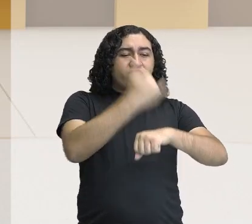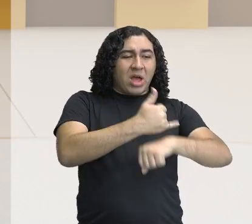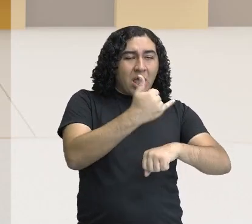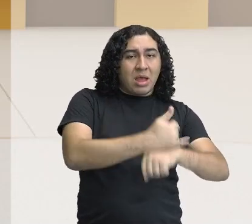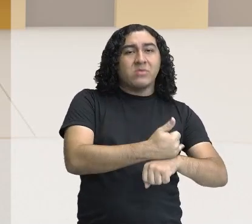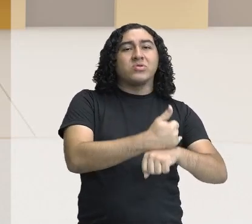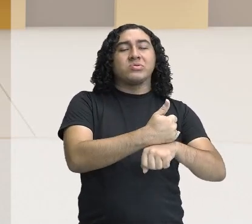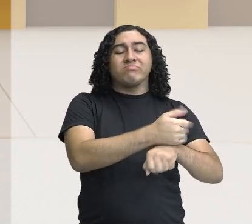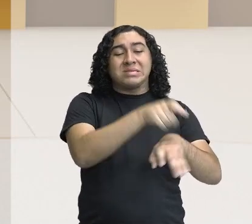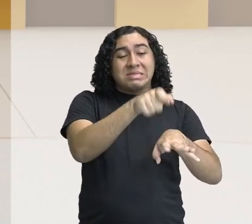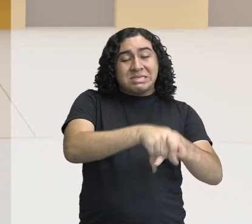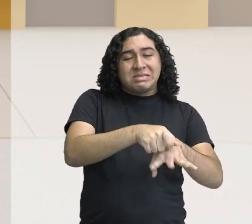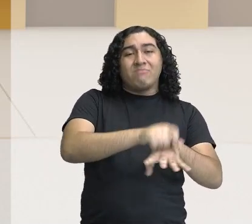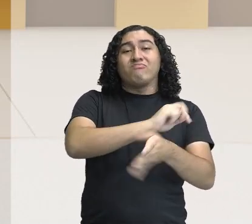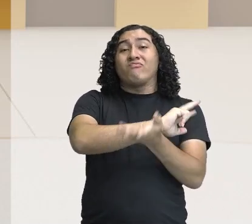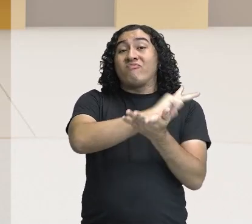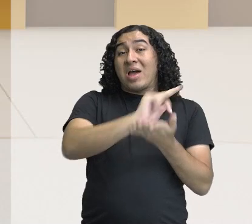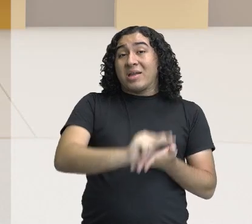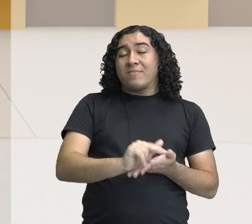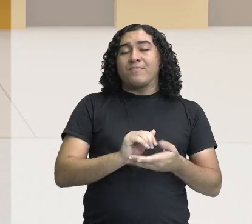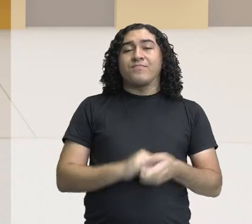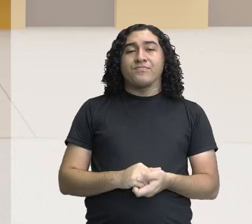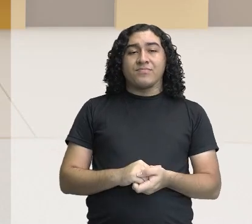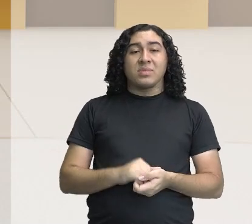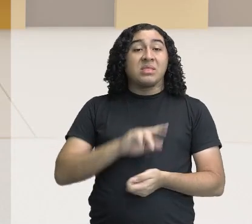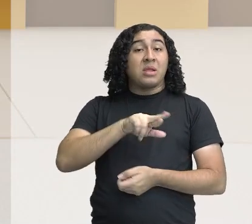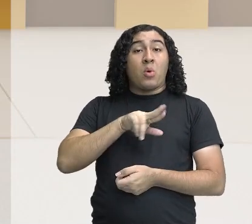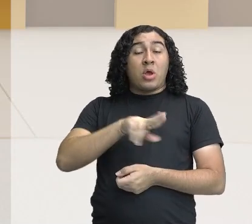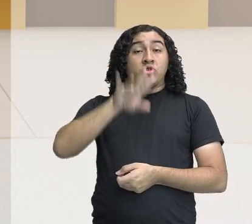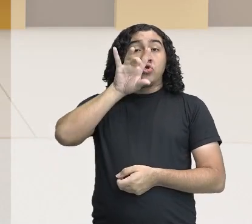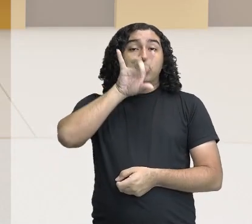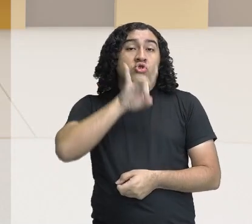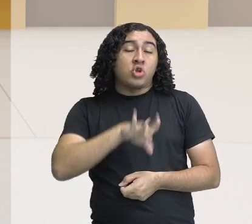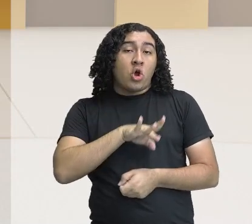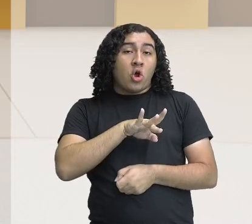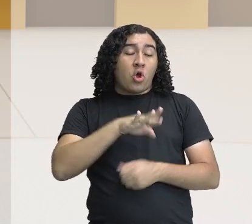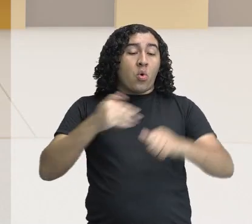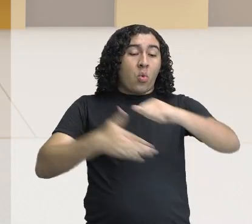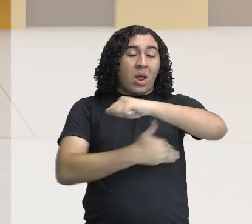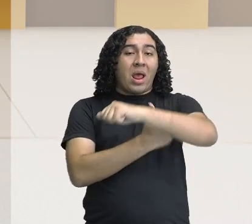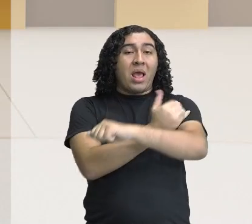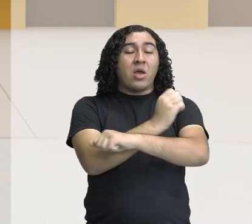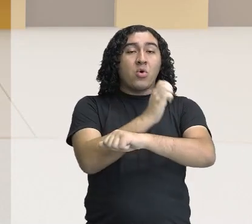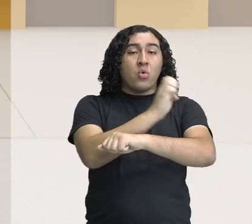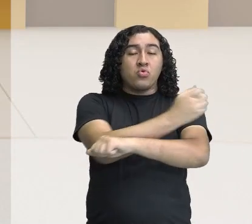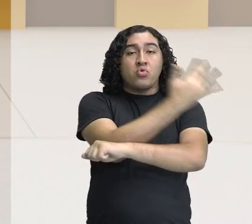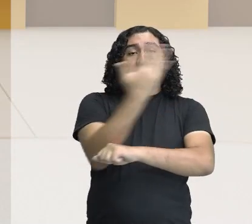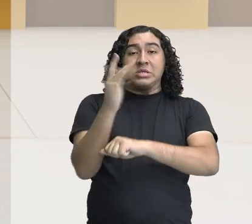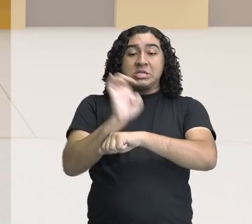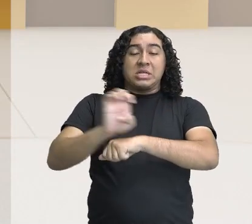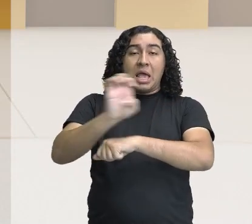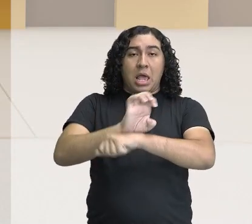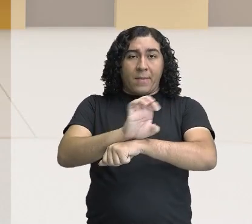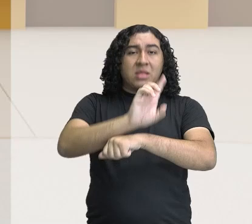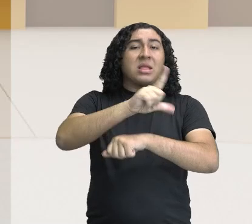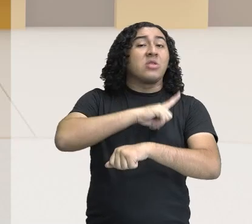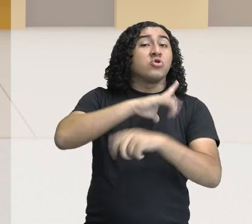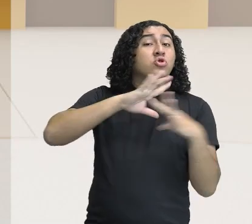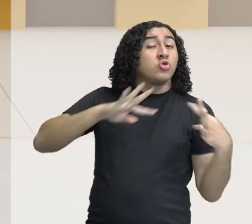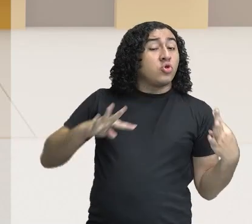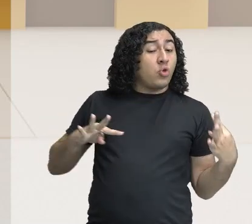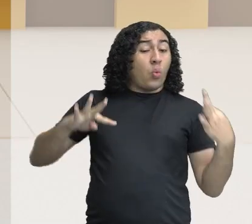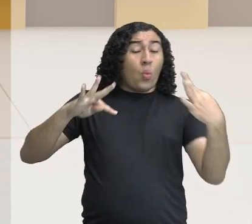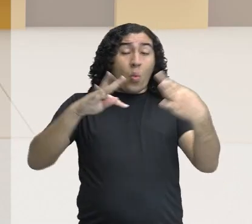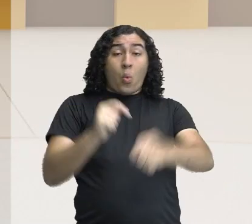que a questão do desmatamento não afeta só o ecossistema, ele afeta também as populações que vivem